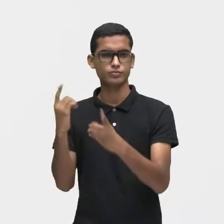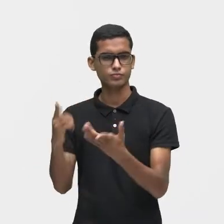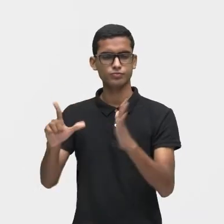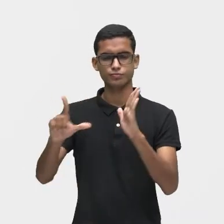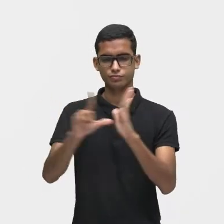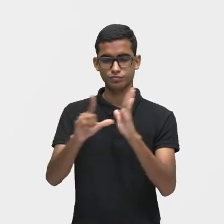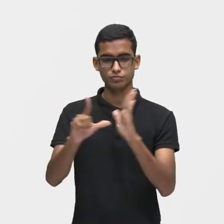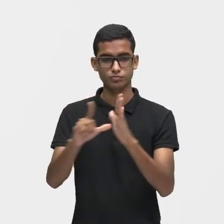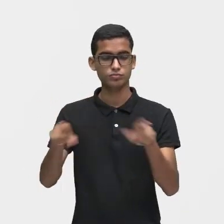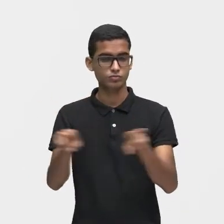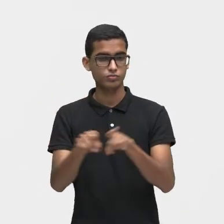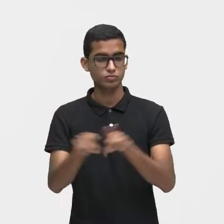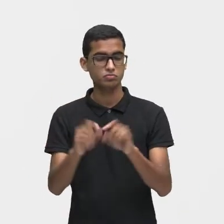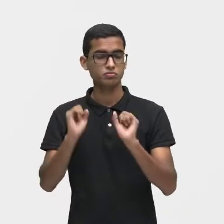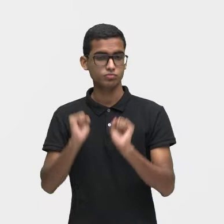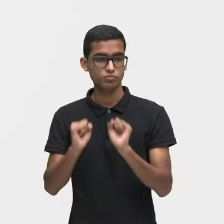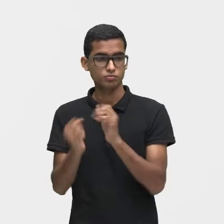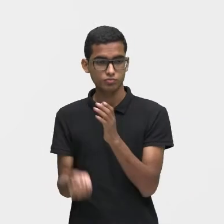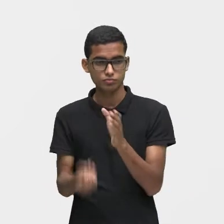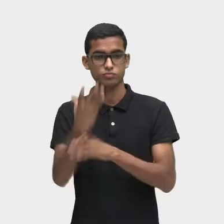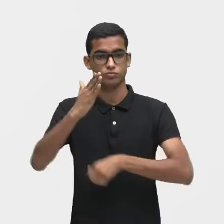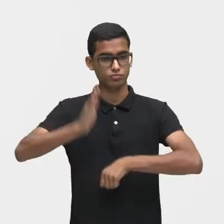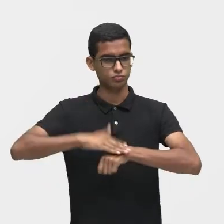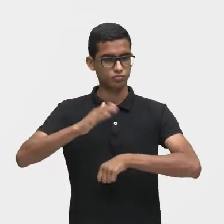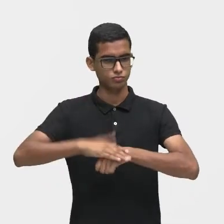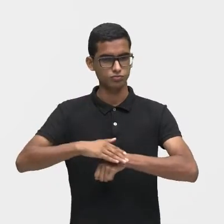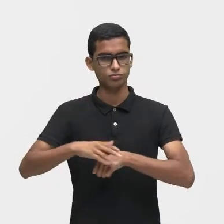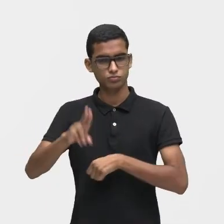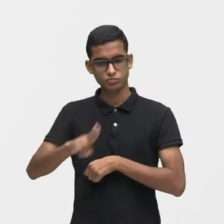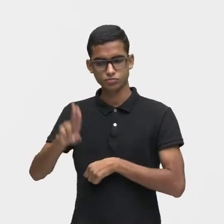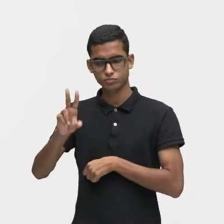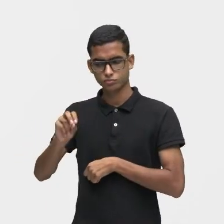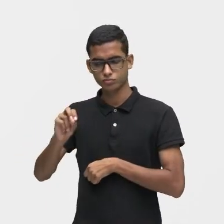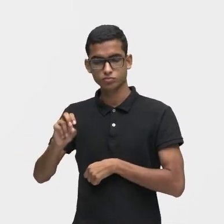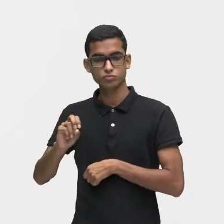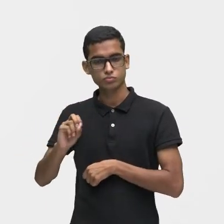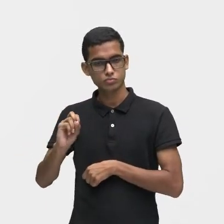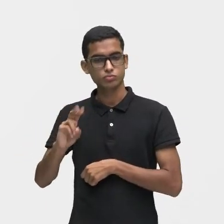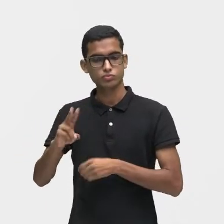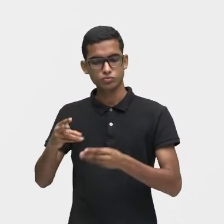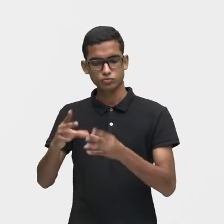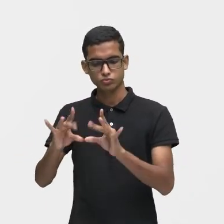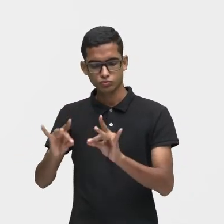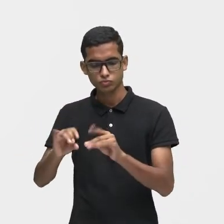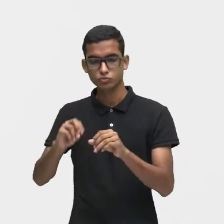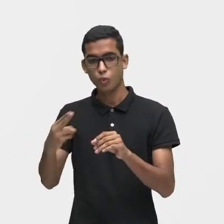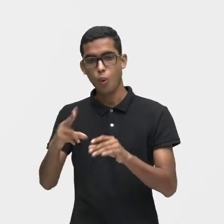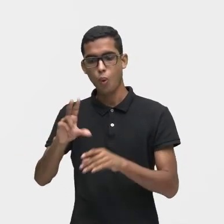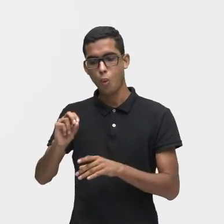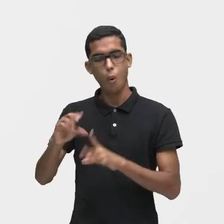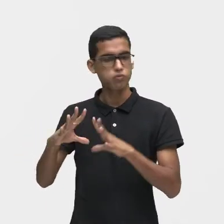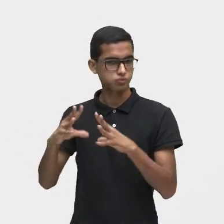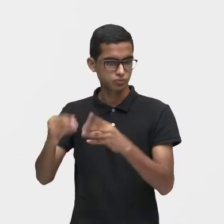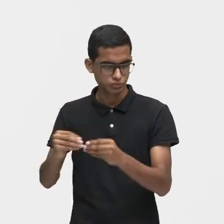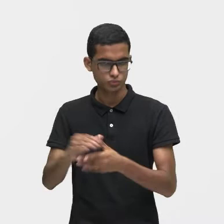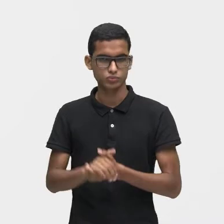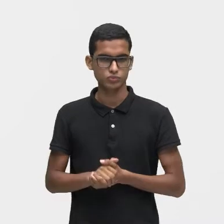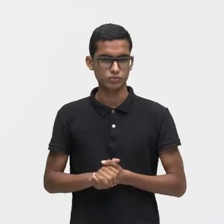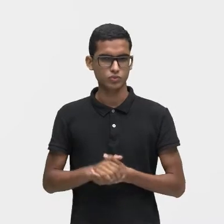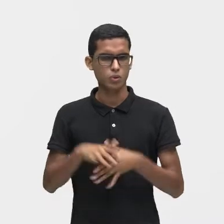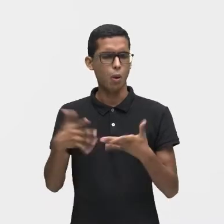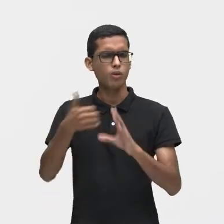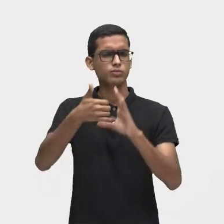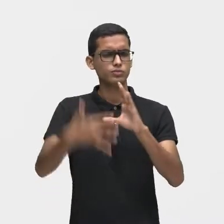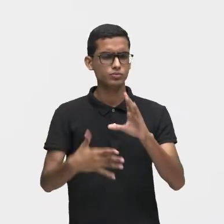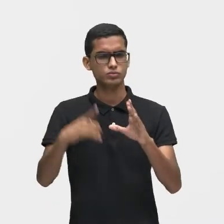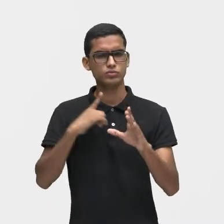você pode produzir a partir da gema do ovo ou do ovo inteiro, certo? Quais as características dessa tinta têmpera? Ela é